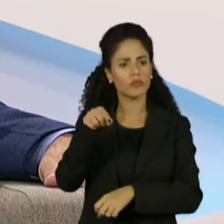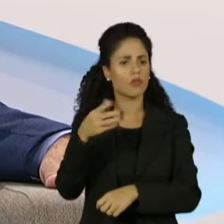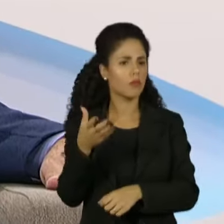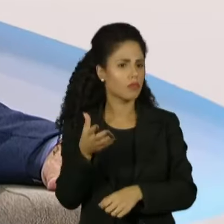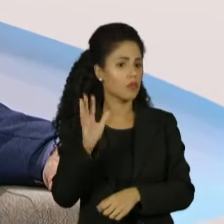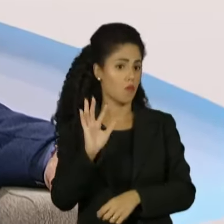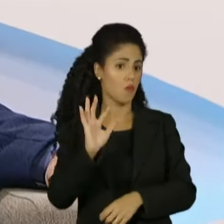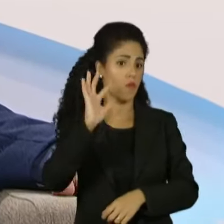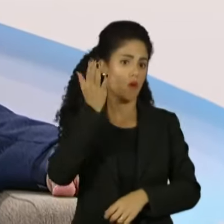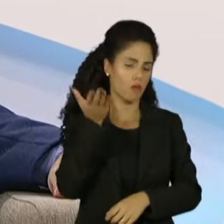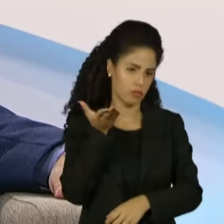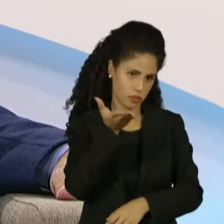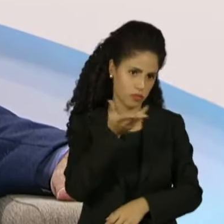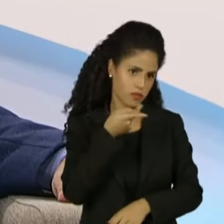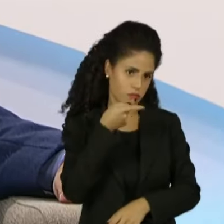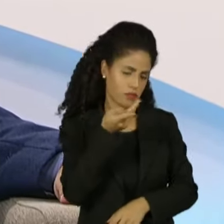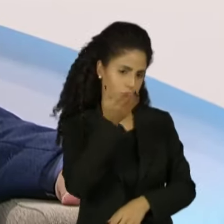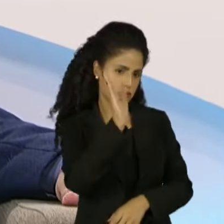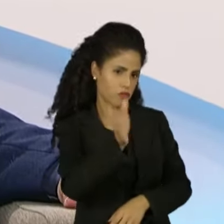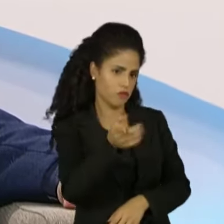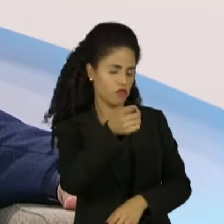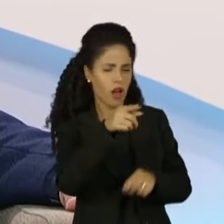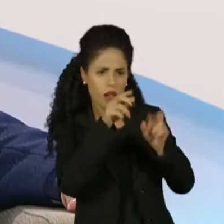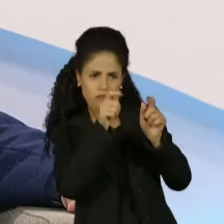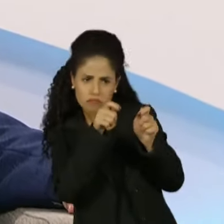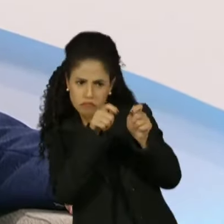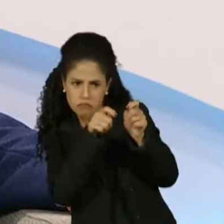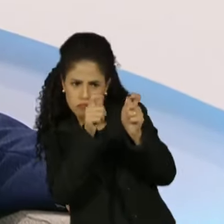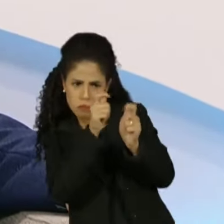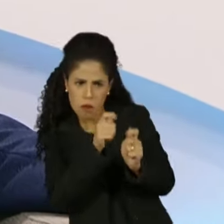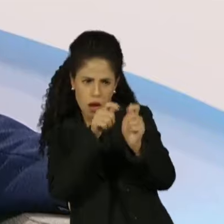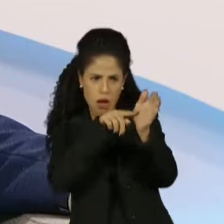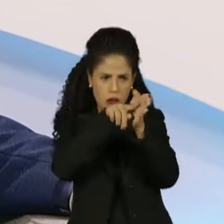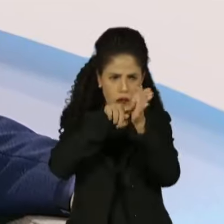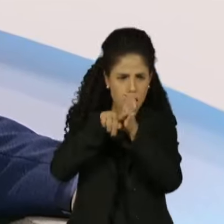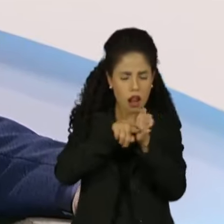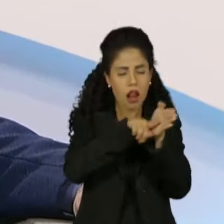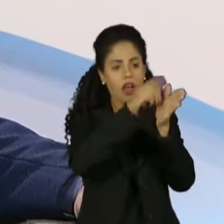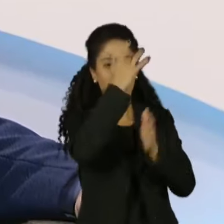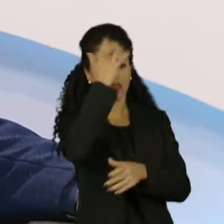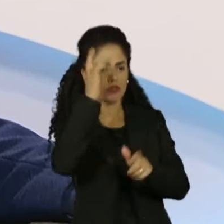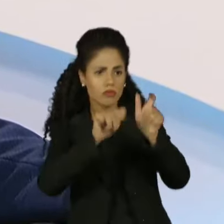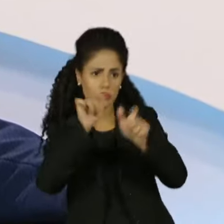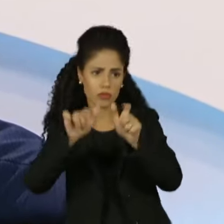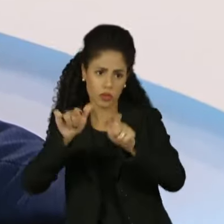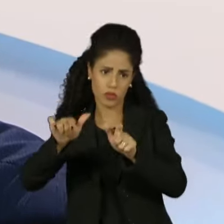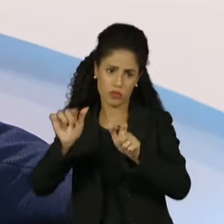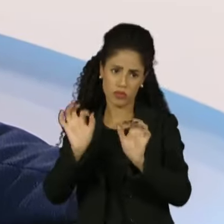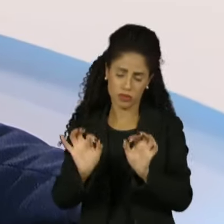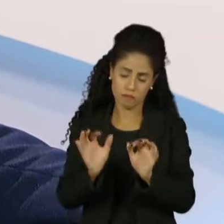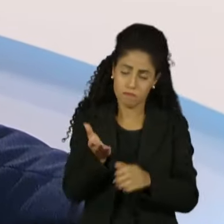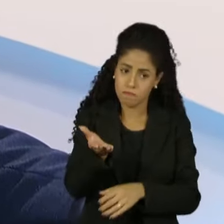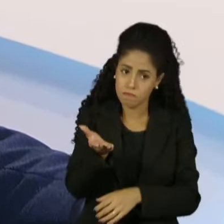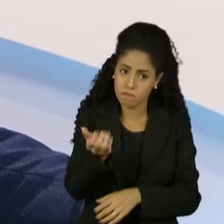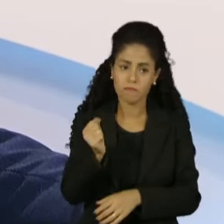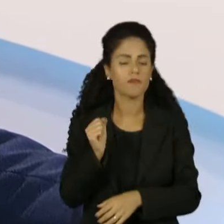desse episódio que é o monitoramento de pessoas, reoferenciamento.